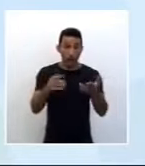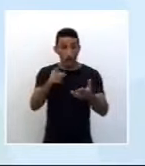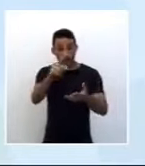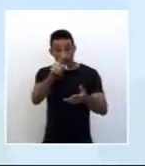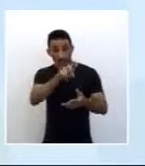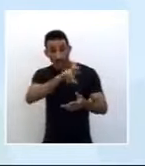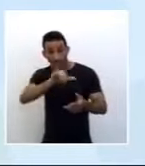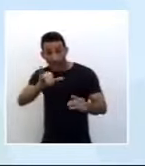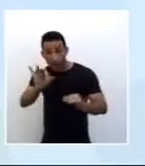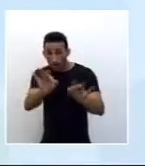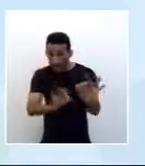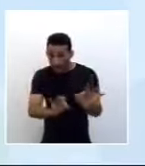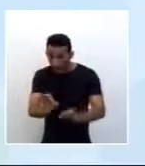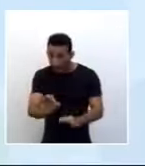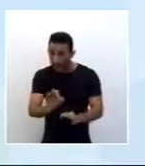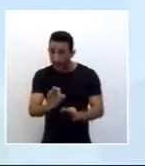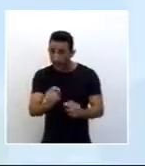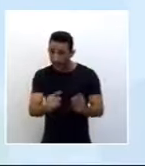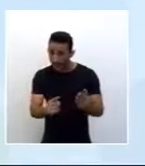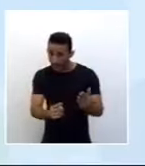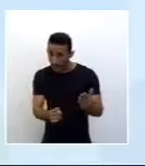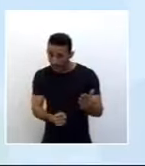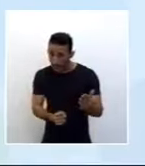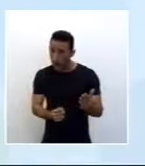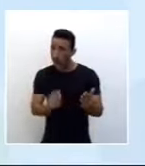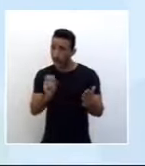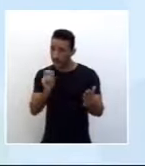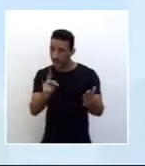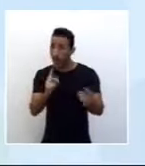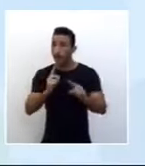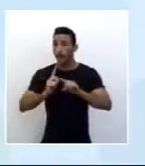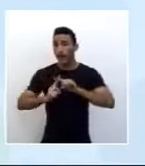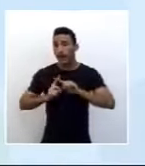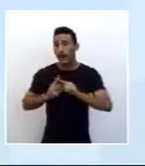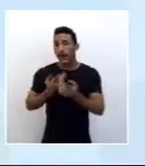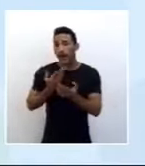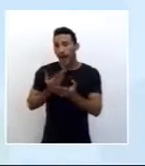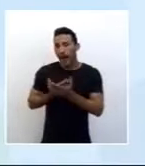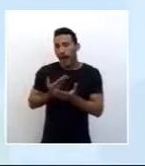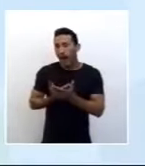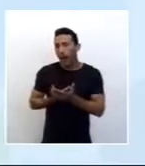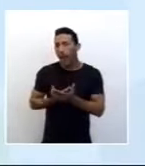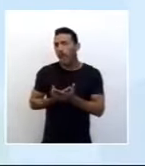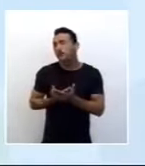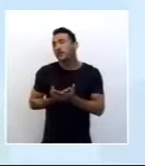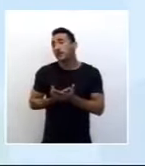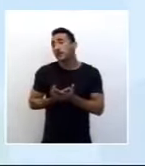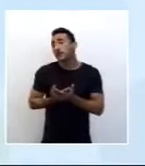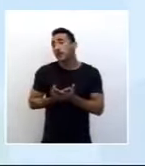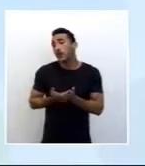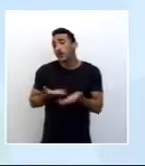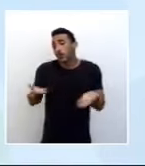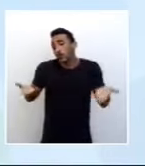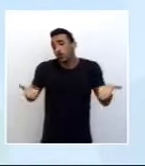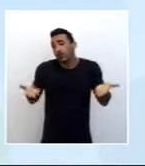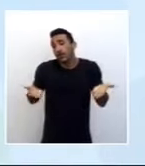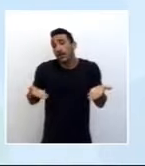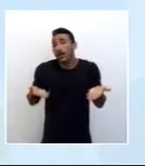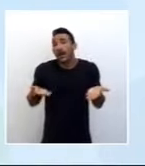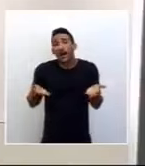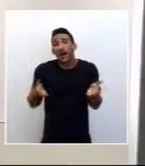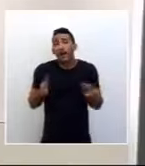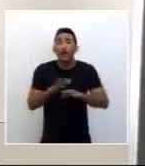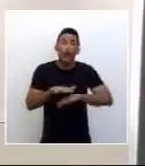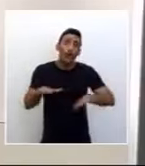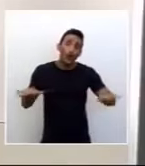caderno vai pôr tudo em ordem porque a nossa aula sobre estratégias de leitura ela terminou Então você na próxima